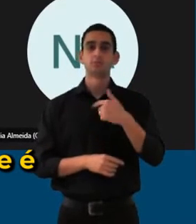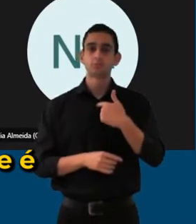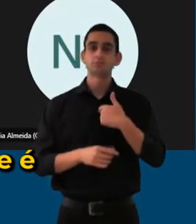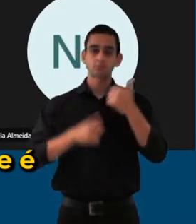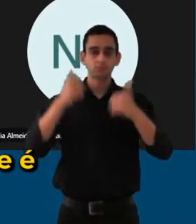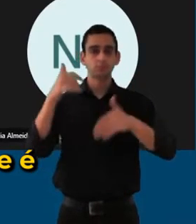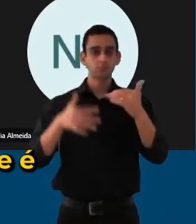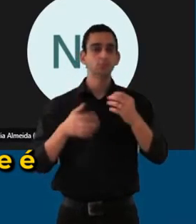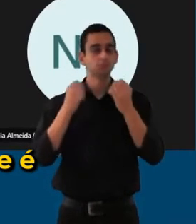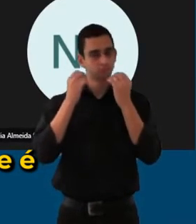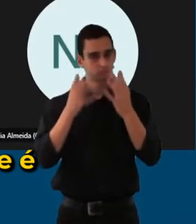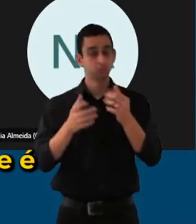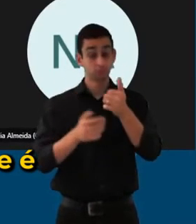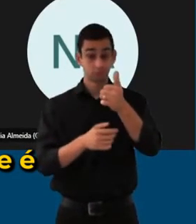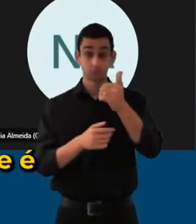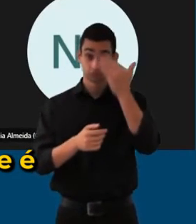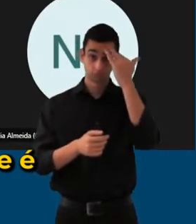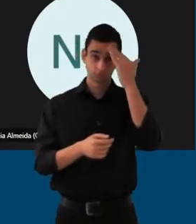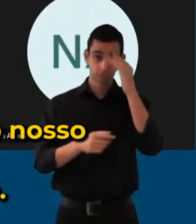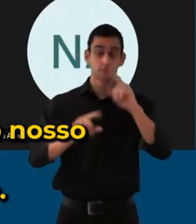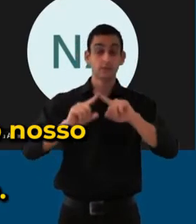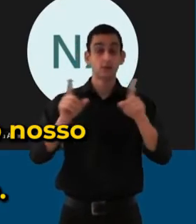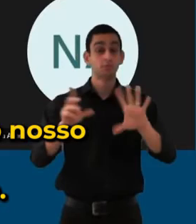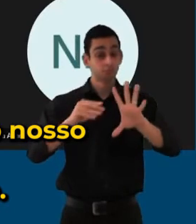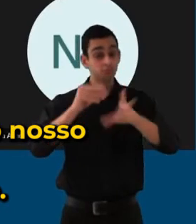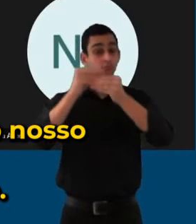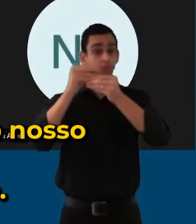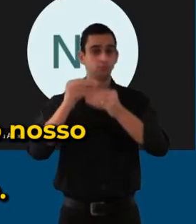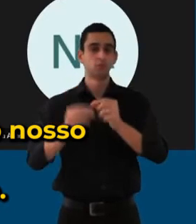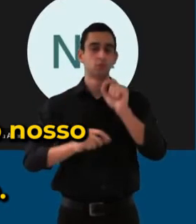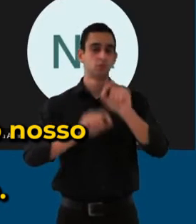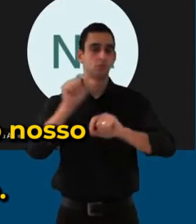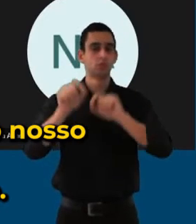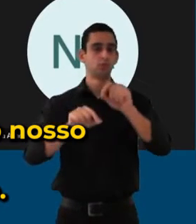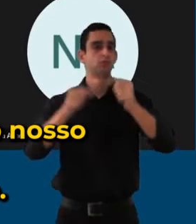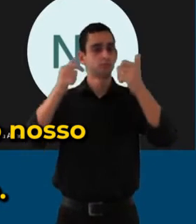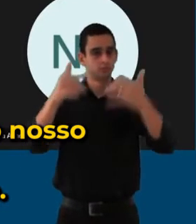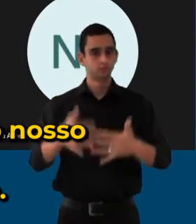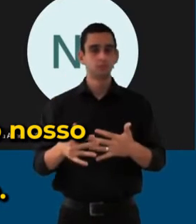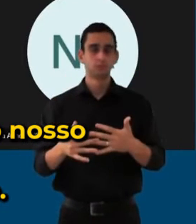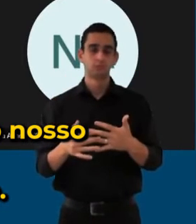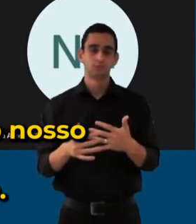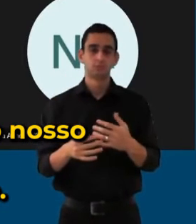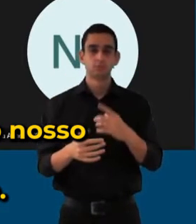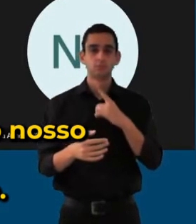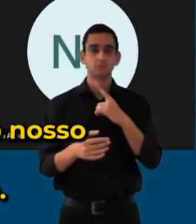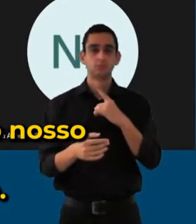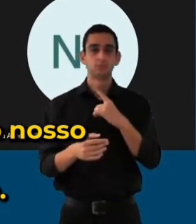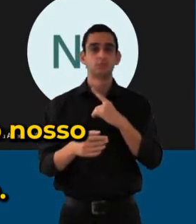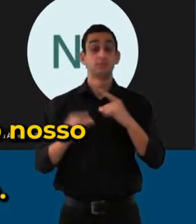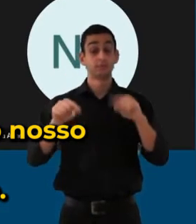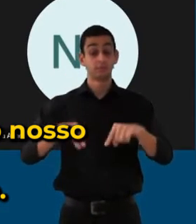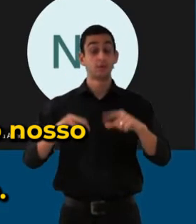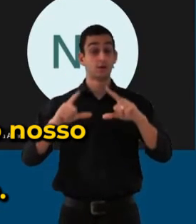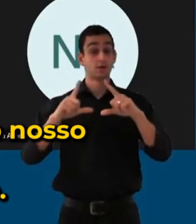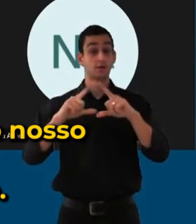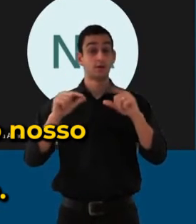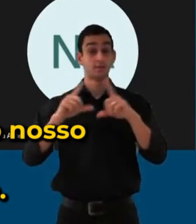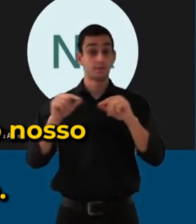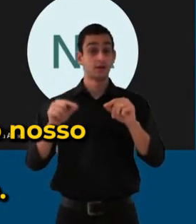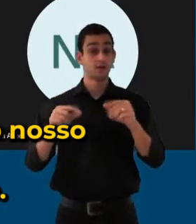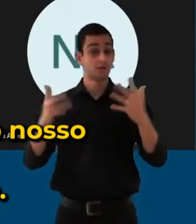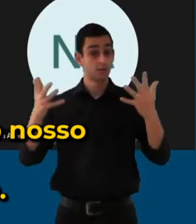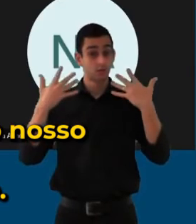né, e acrescentando só uma coisa dramática para o nosso lado, que o nosso calor aqui em Brasília está,